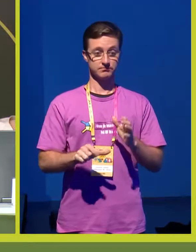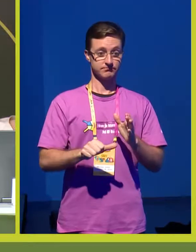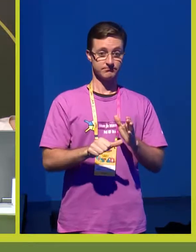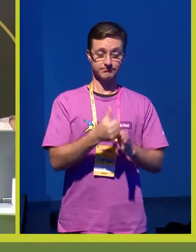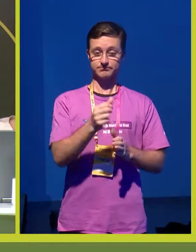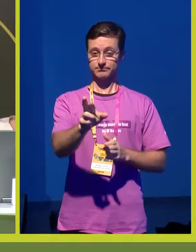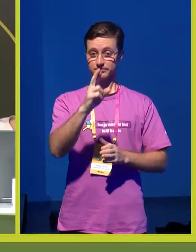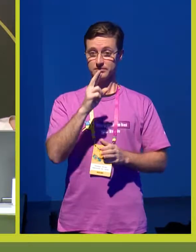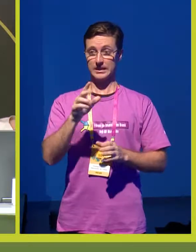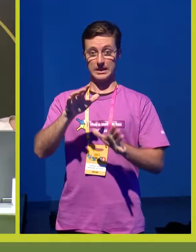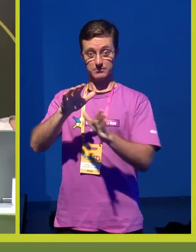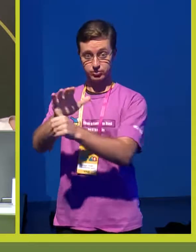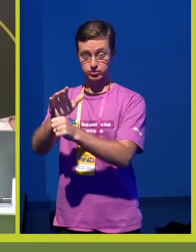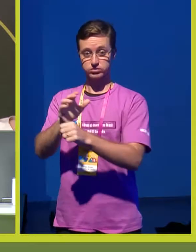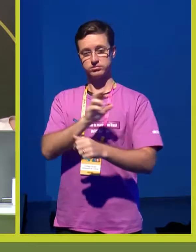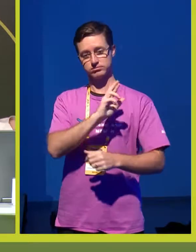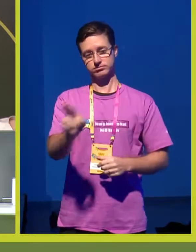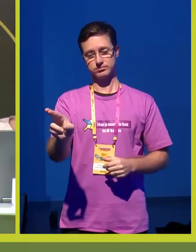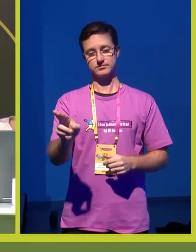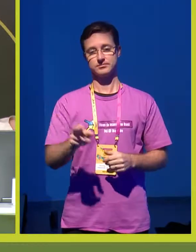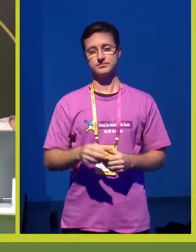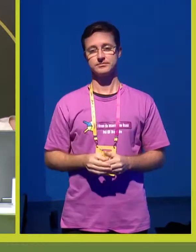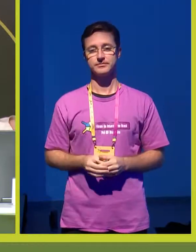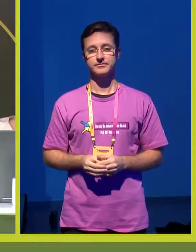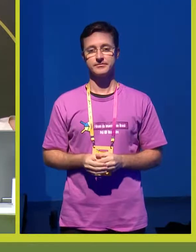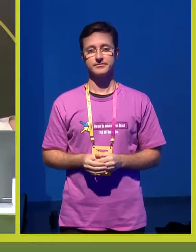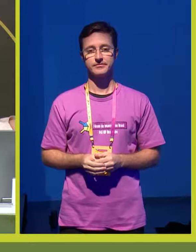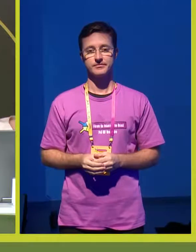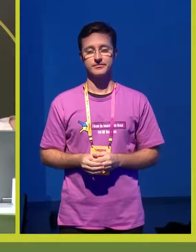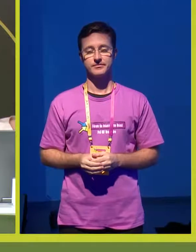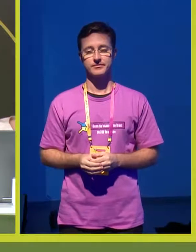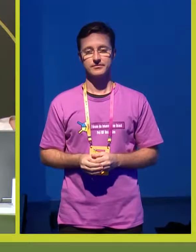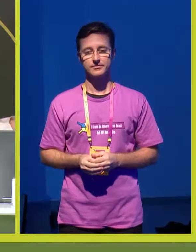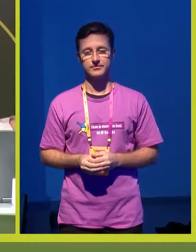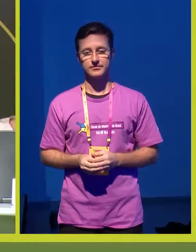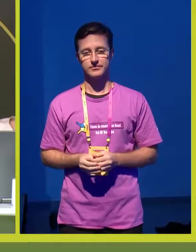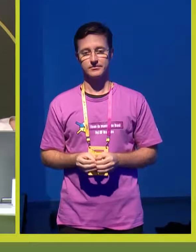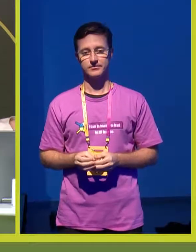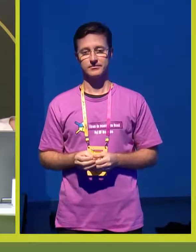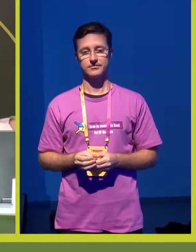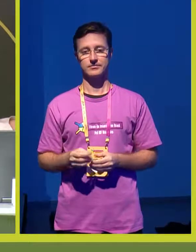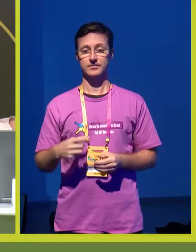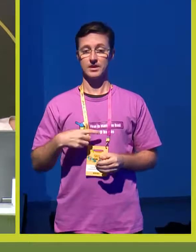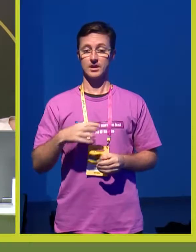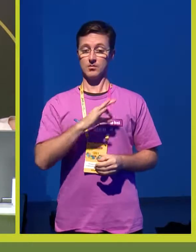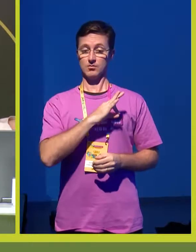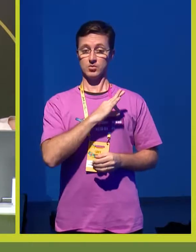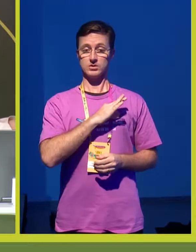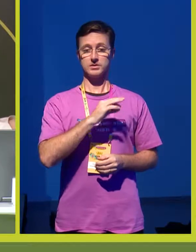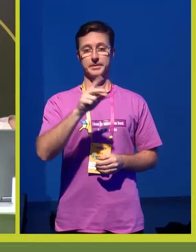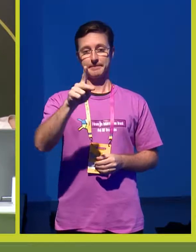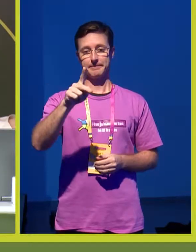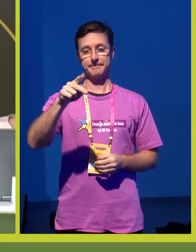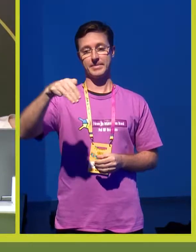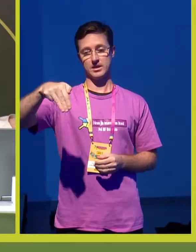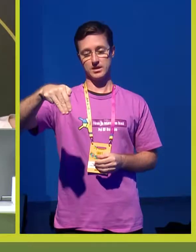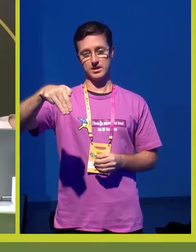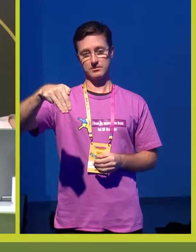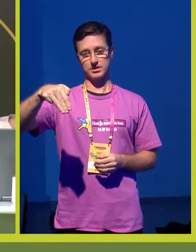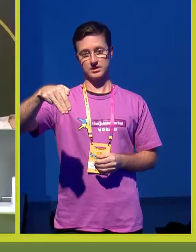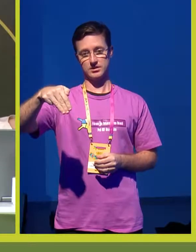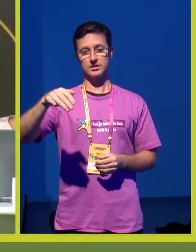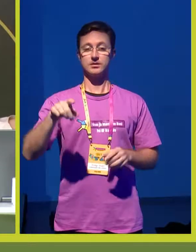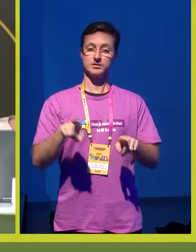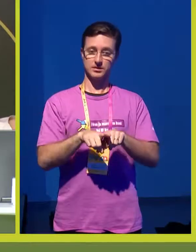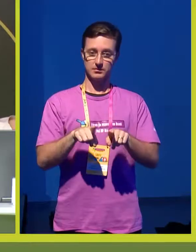na prática de crime. Na expressiva maioria dos casos, ele é exercido pelas polícias militares, com a participação da Polícia